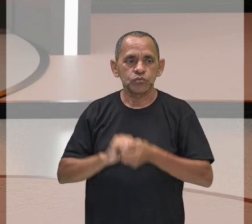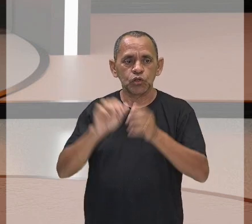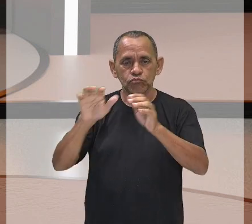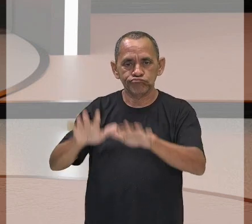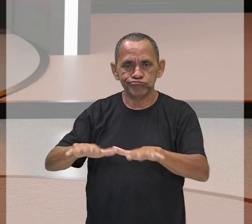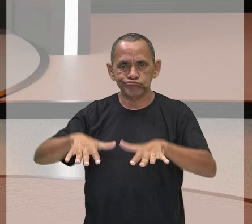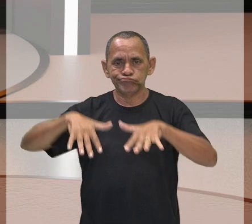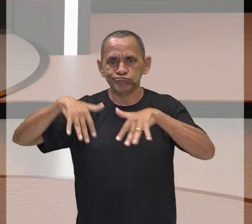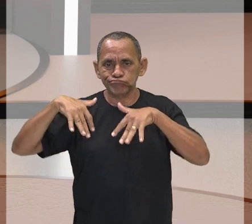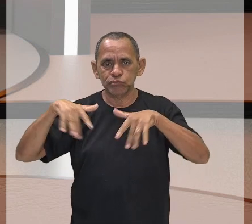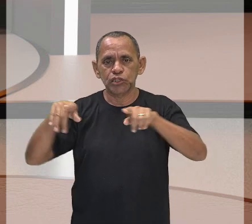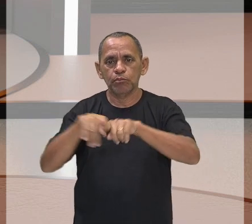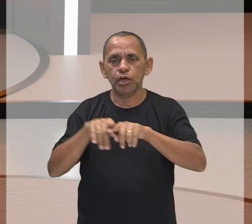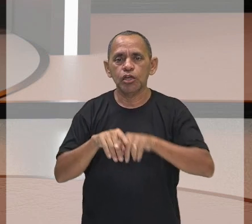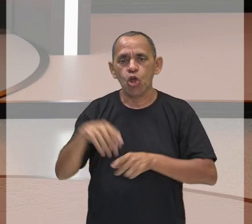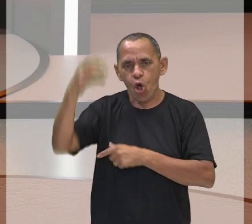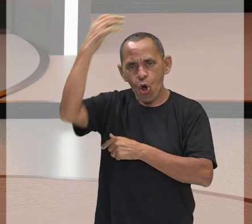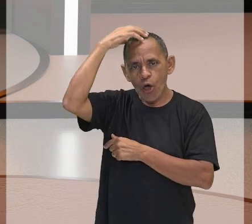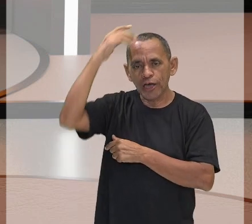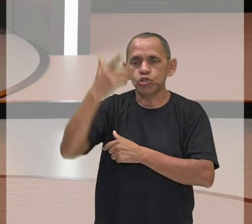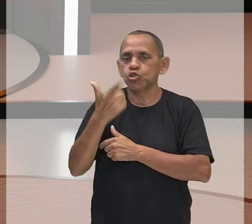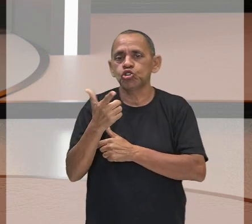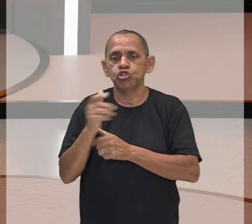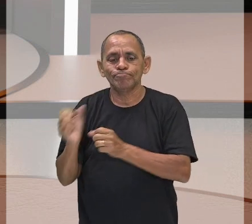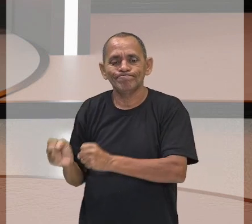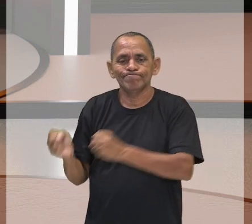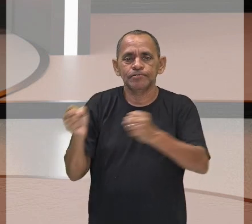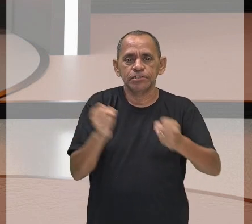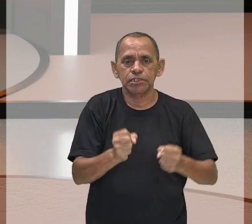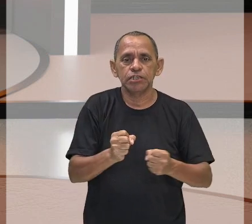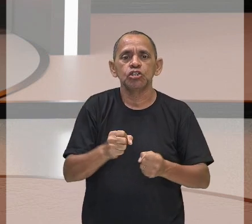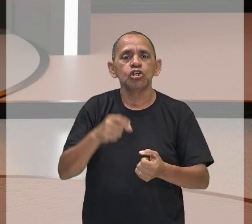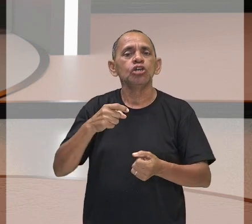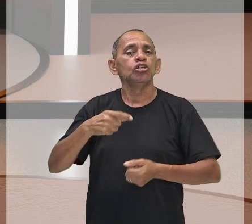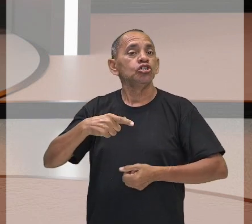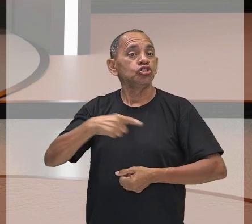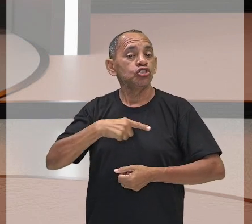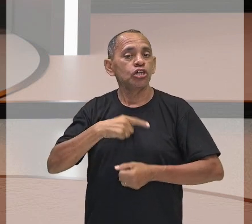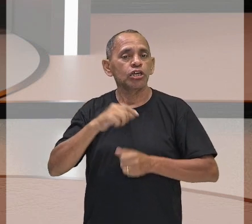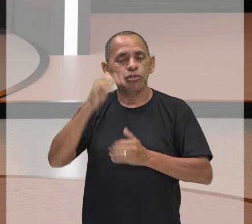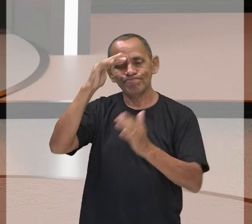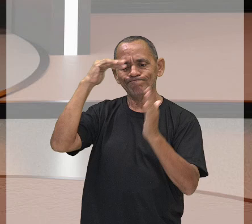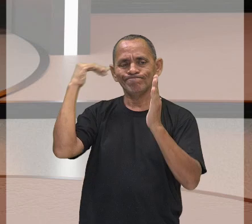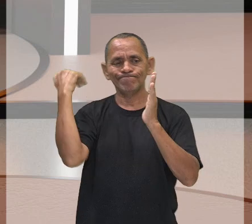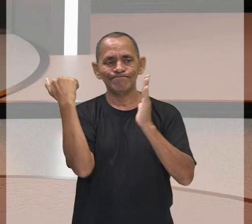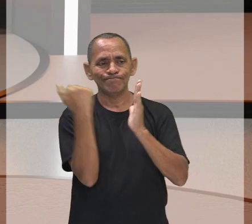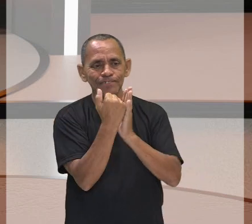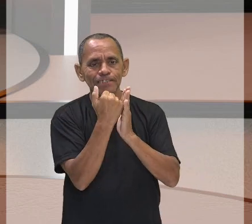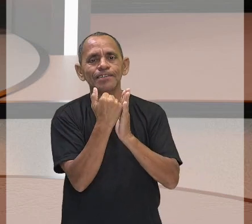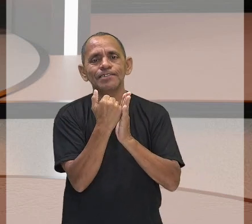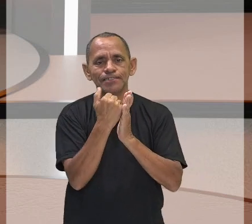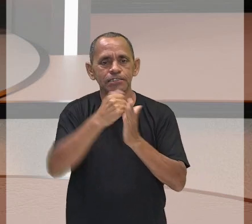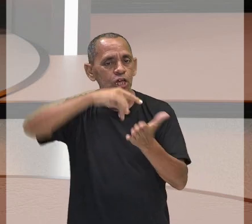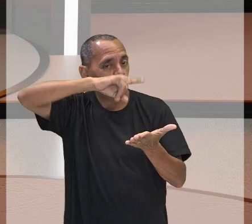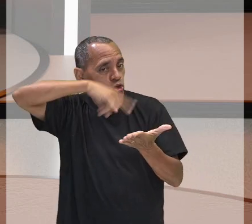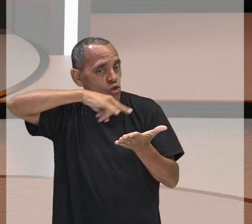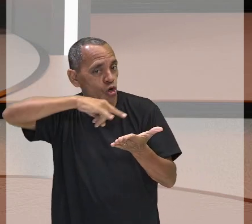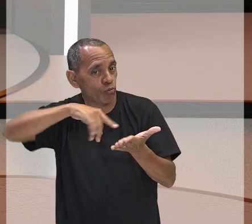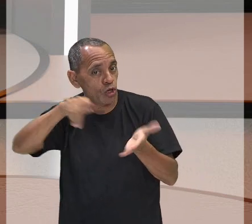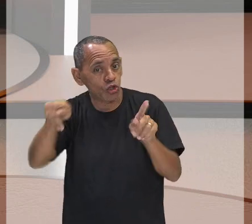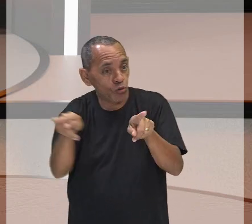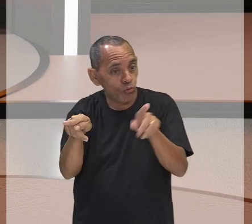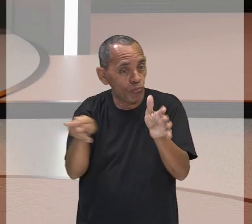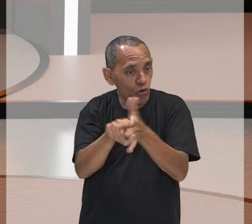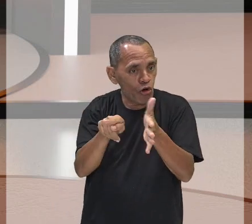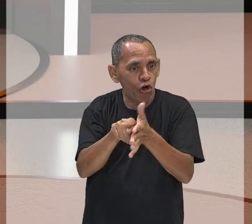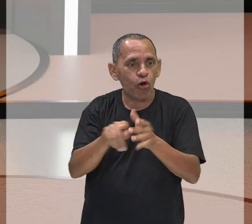plenos poderes em suas mãos, ia ter que obedecer uma carta magna, uma constituição. Visto isso, com essa crise do